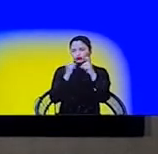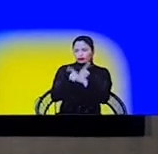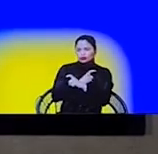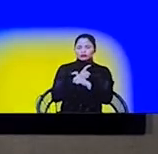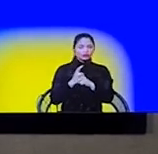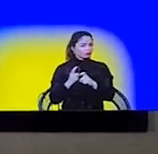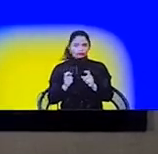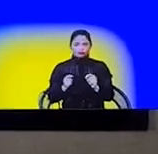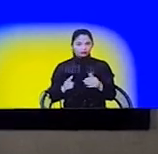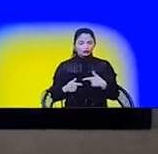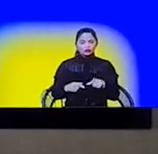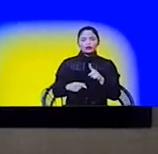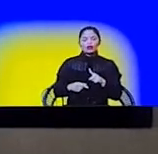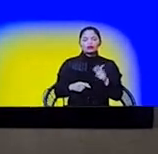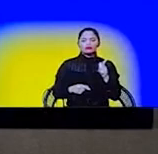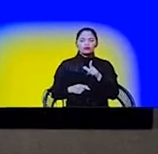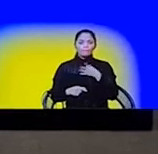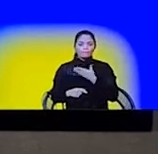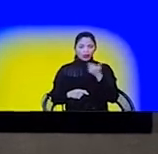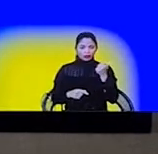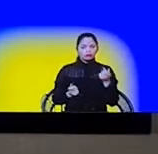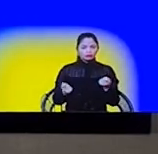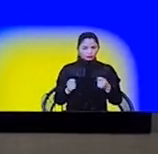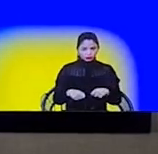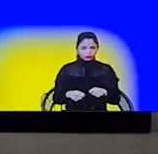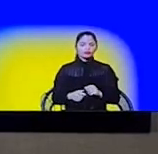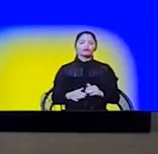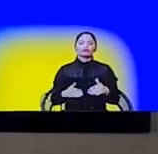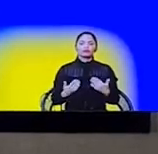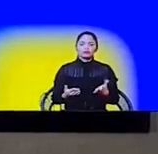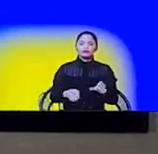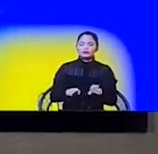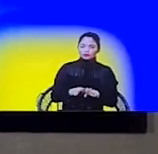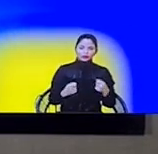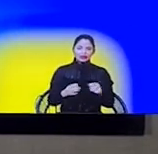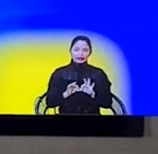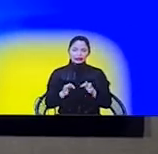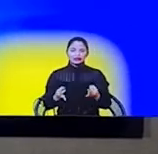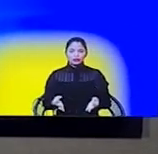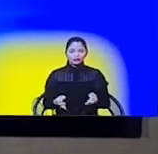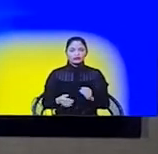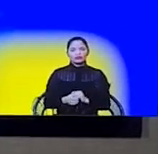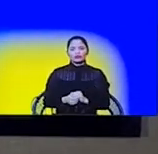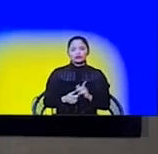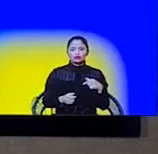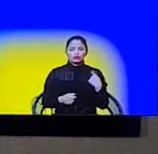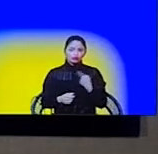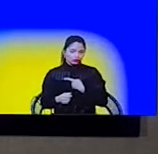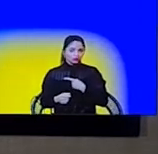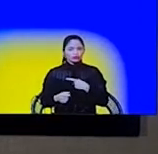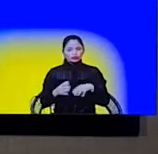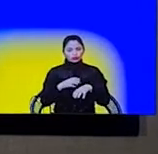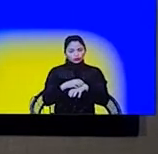faça você extrair o melhor benefício possível. Então para isso ela também deveria ser simples. Então a nossa política de frete ela